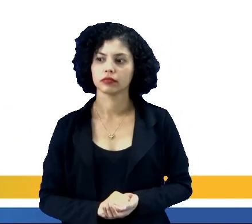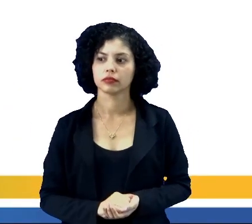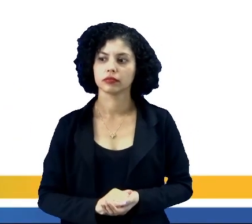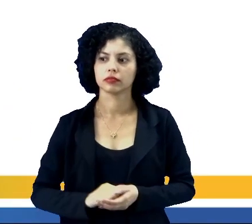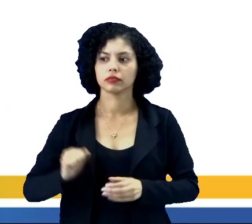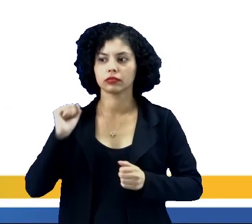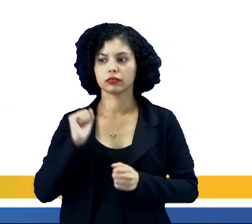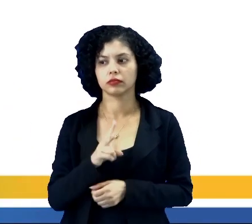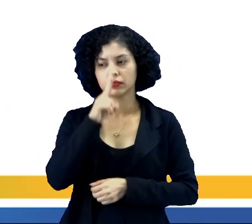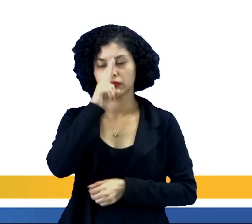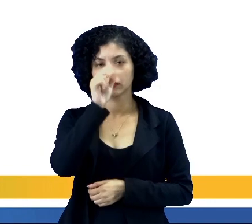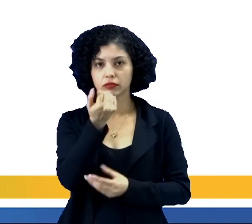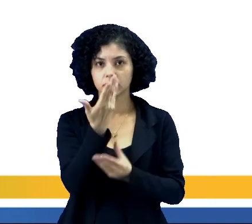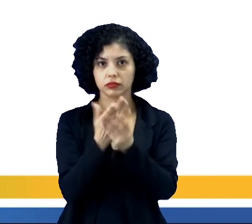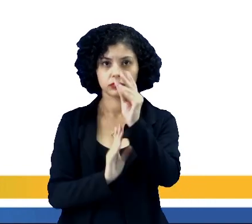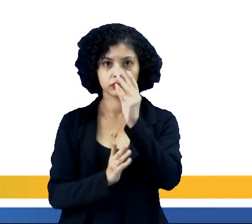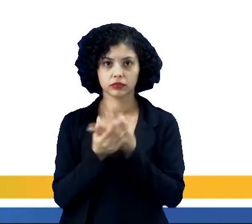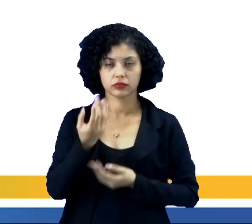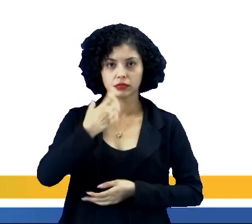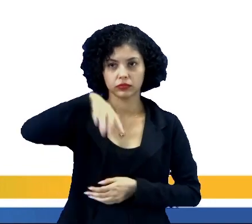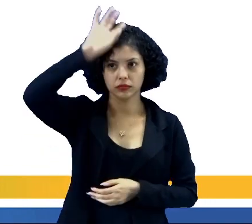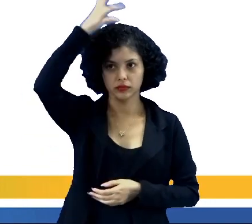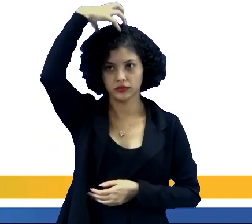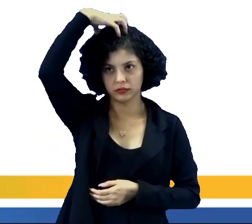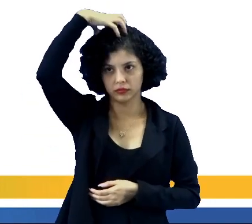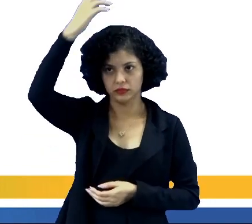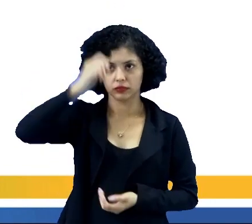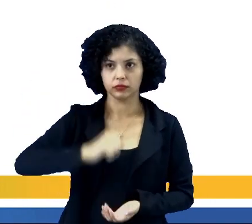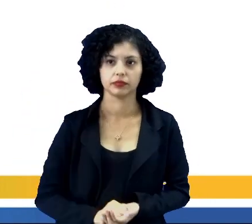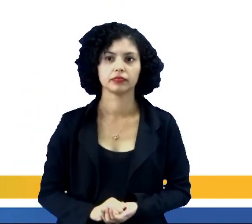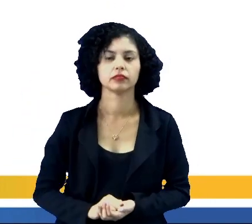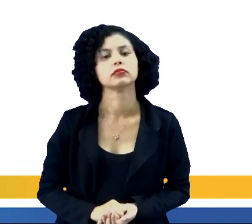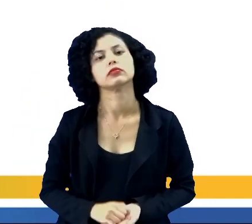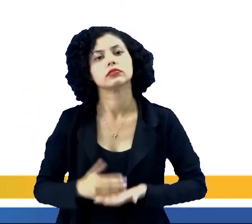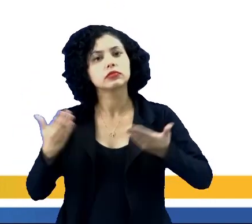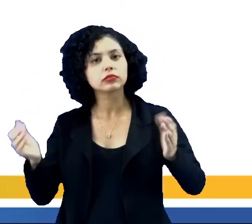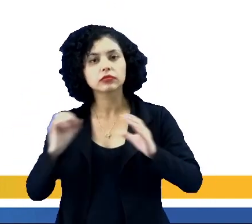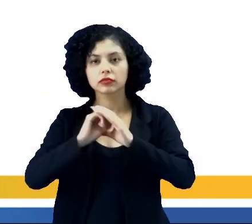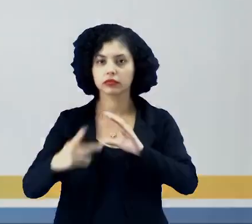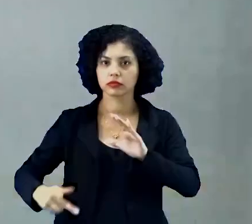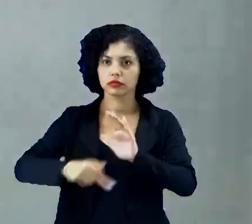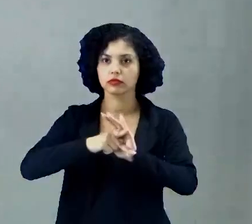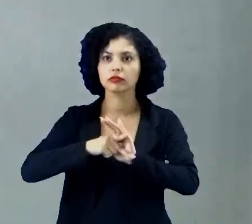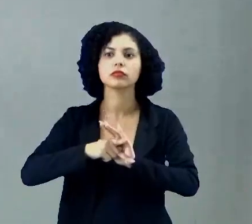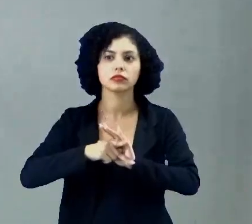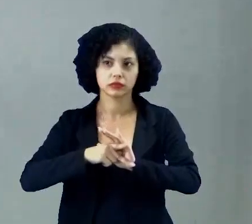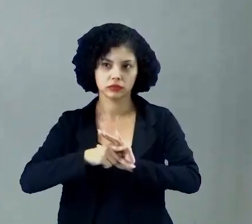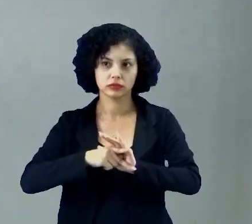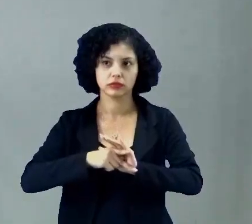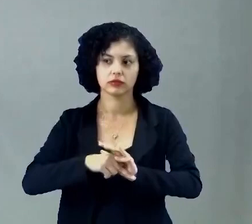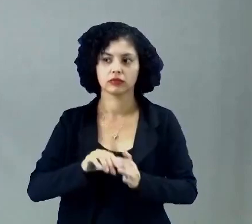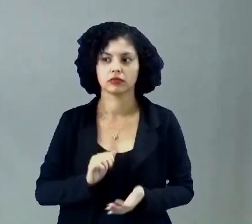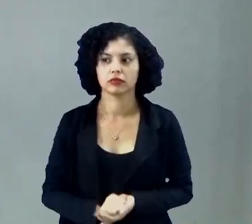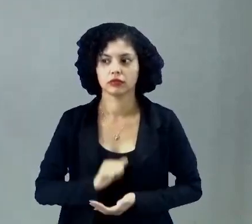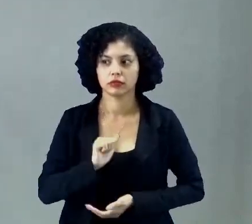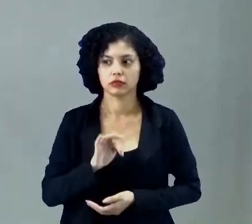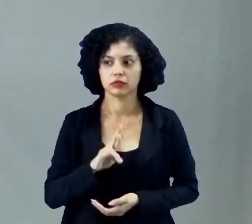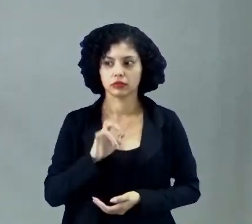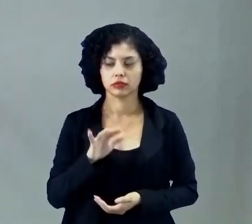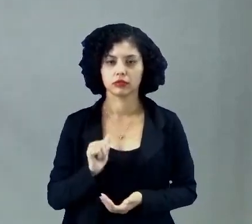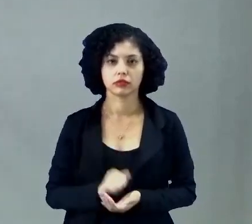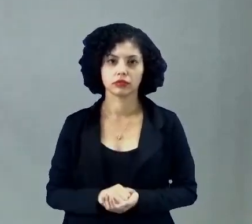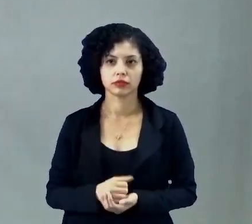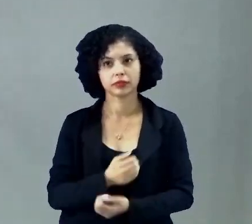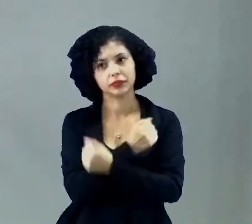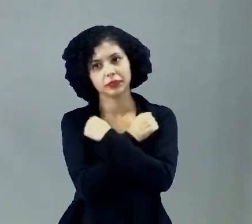a concentração dos poderes na mão do rei, característica justamente do absolutismo. O